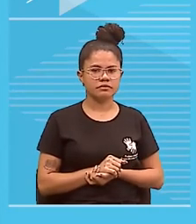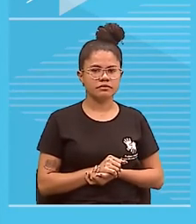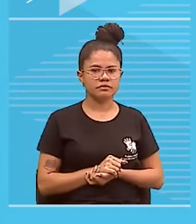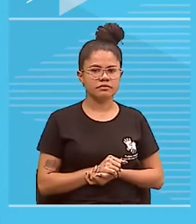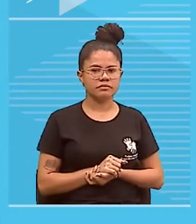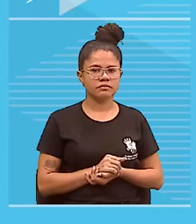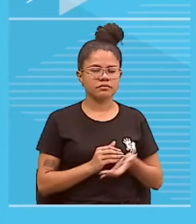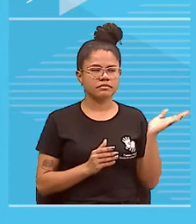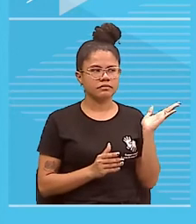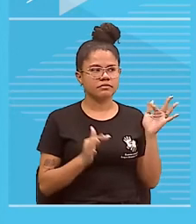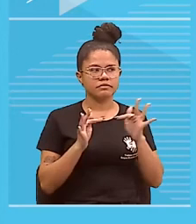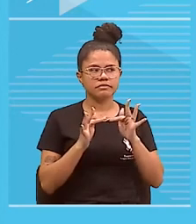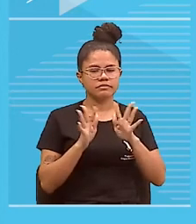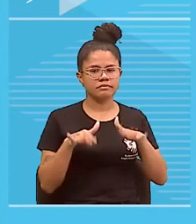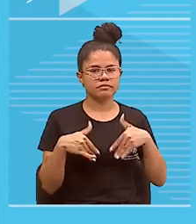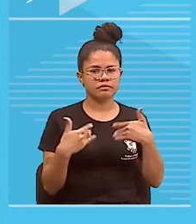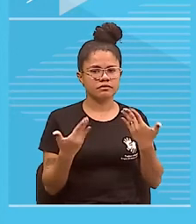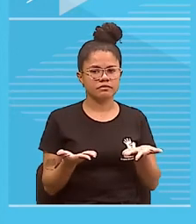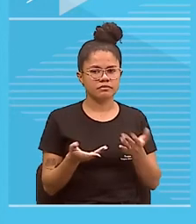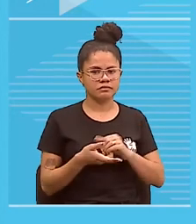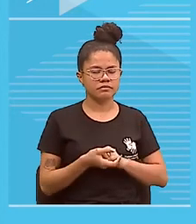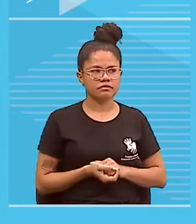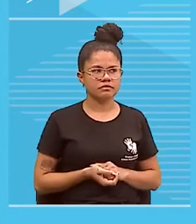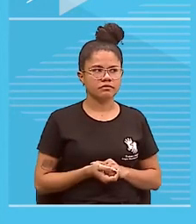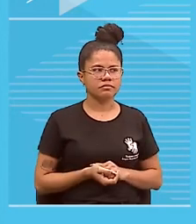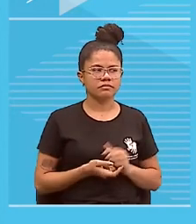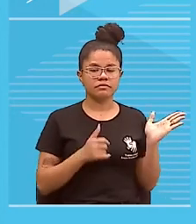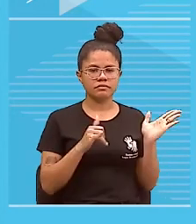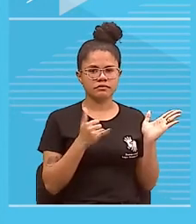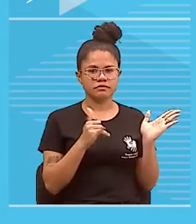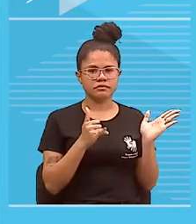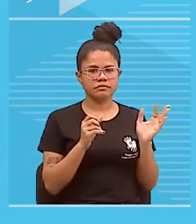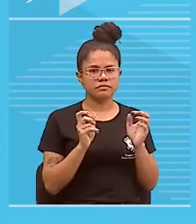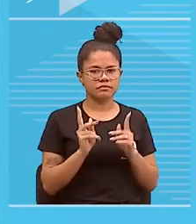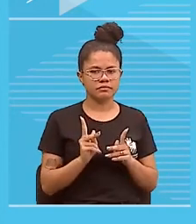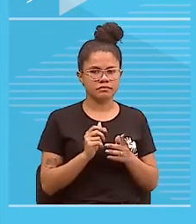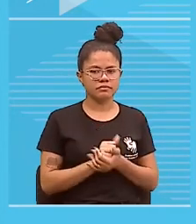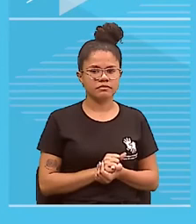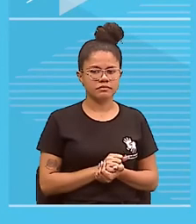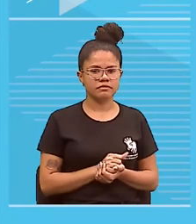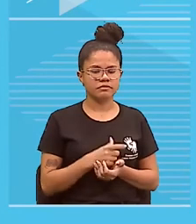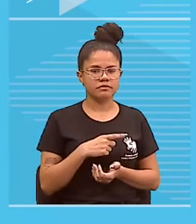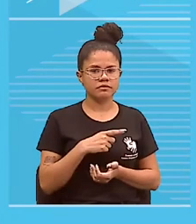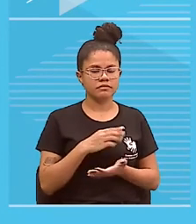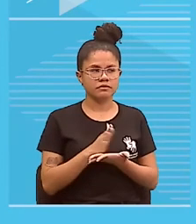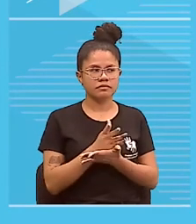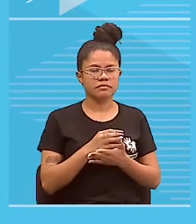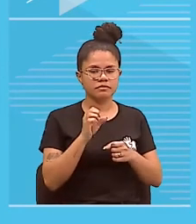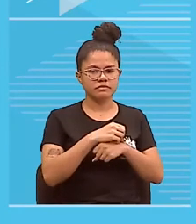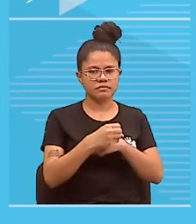dos polissacarídeos essa função energética que eles apresentam moléculas